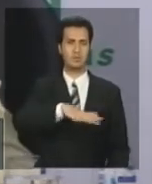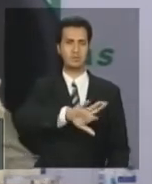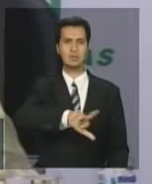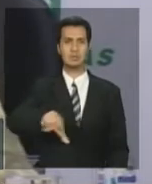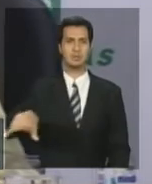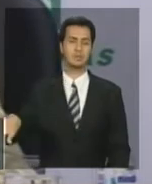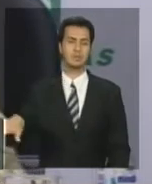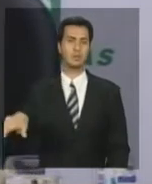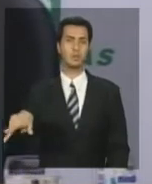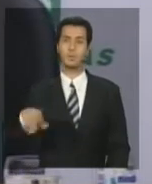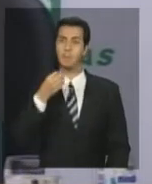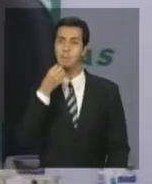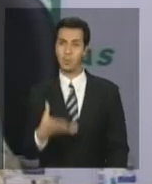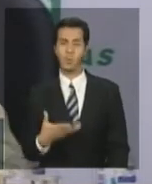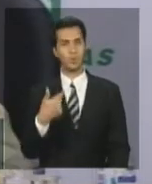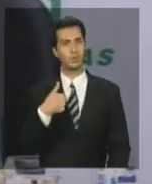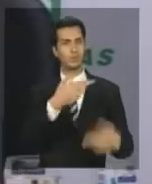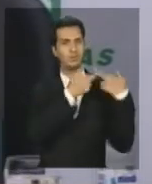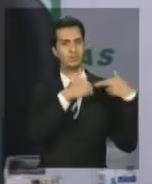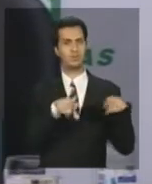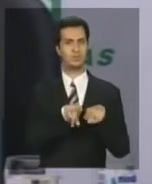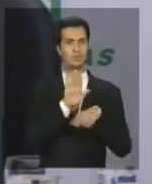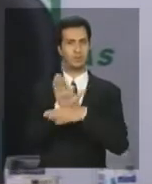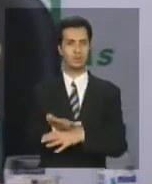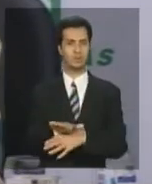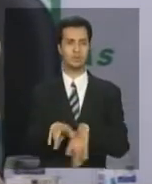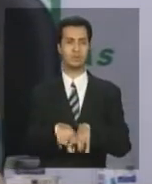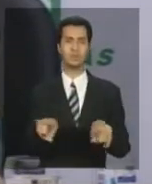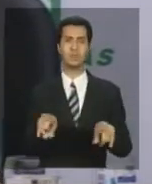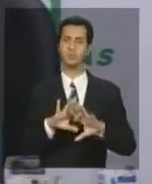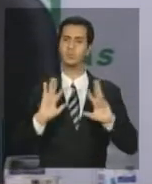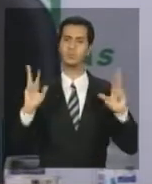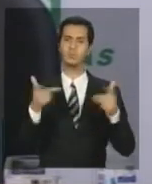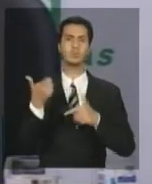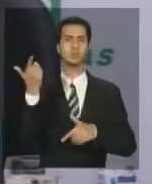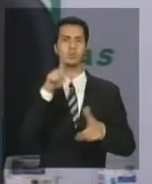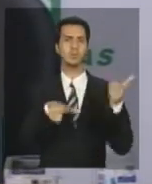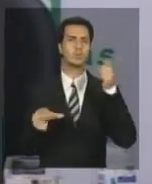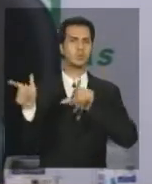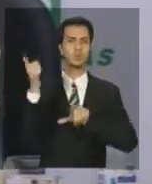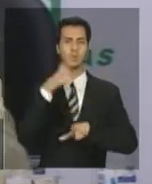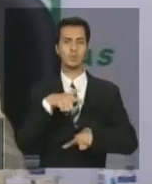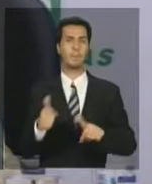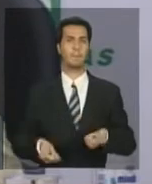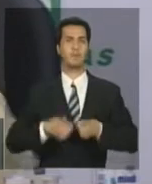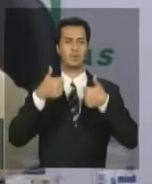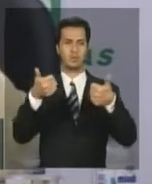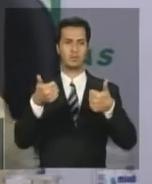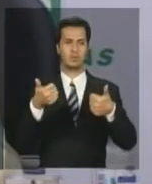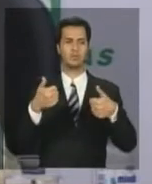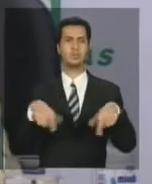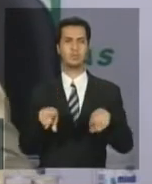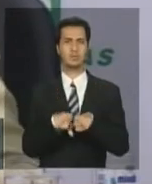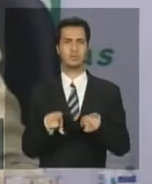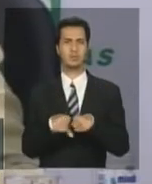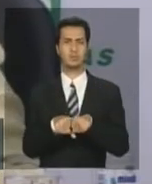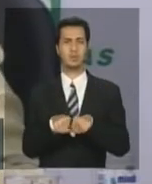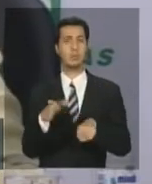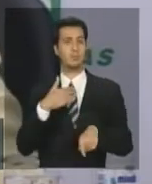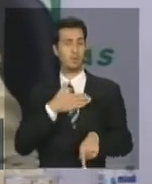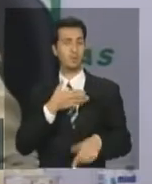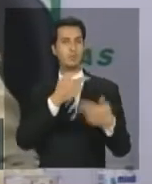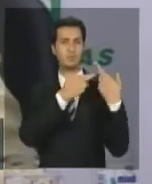não vale. O que eu quero dizer é que tudo que aconteceu, que podia ter acontecido melhor ainda, a responsabilidade é literalmente